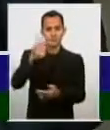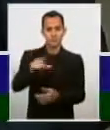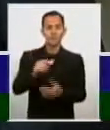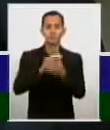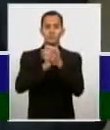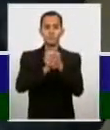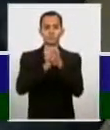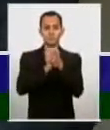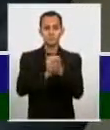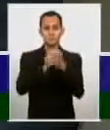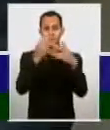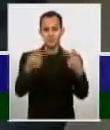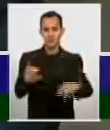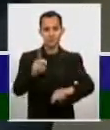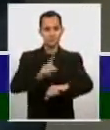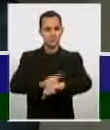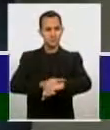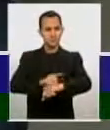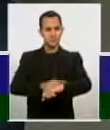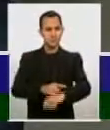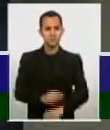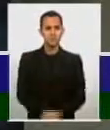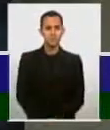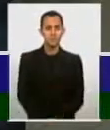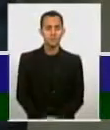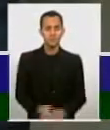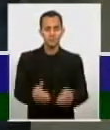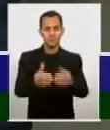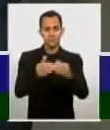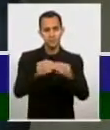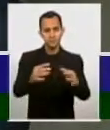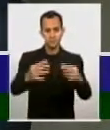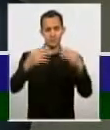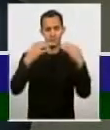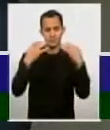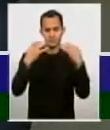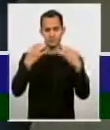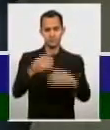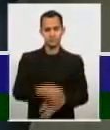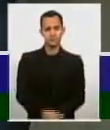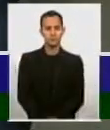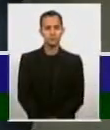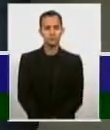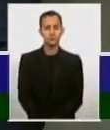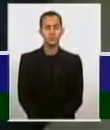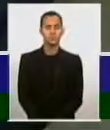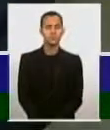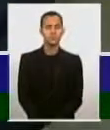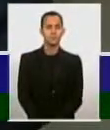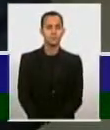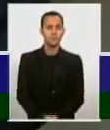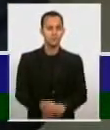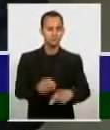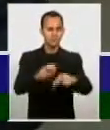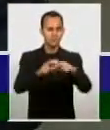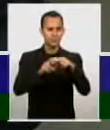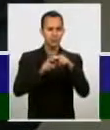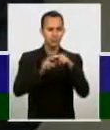vez cumprimentá-los nesta oportunidade e chamar a atenção dos senhores para uma